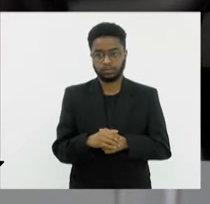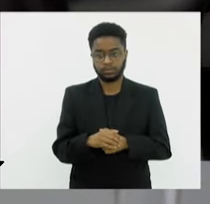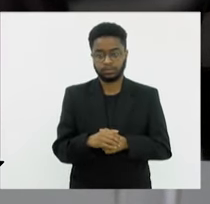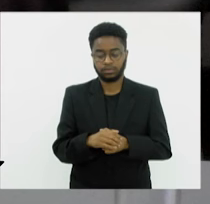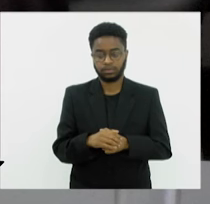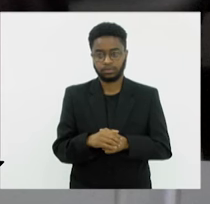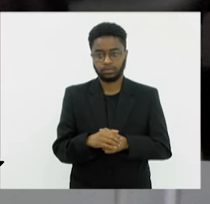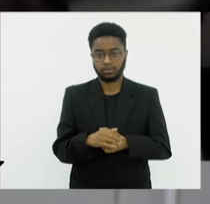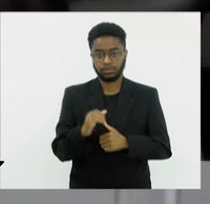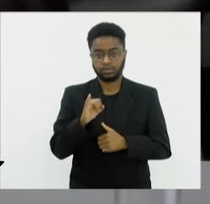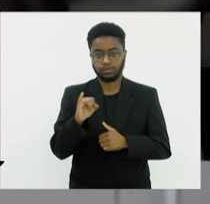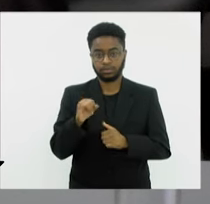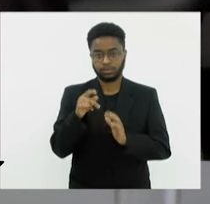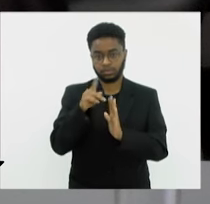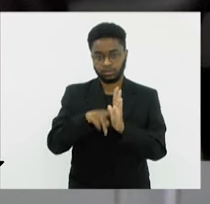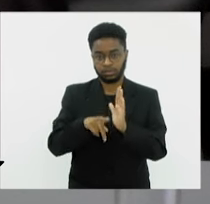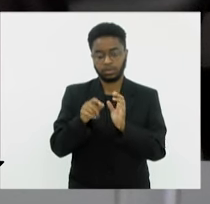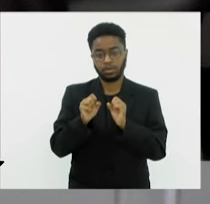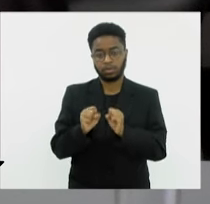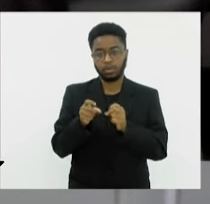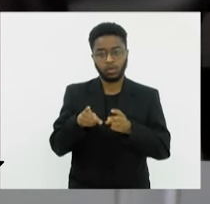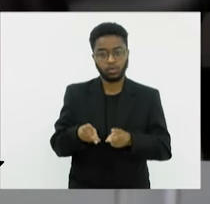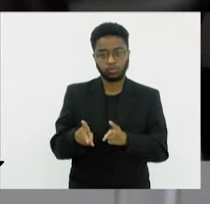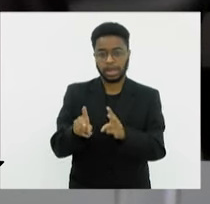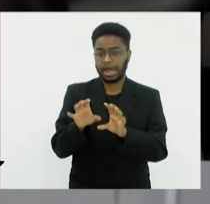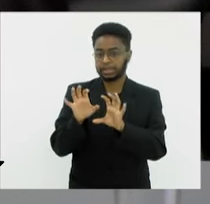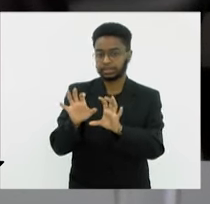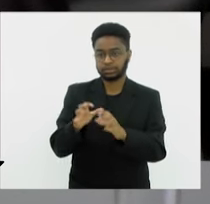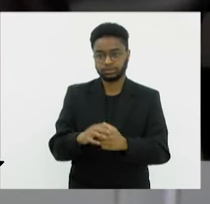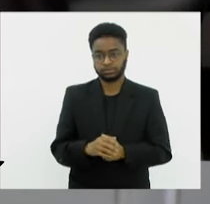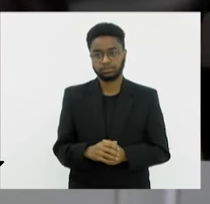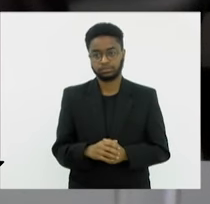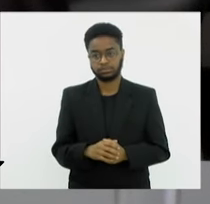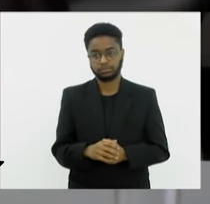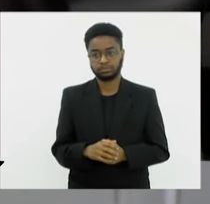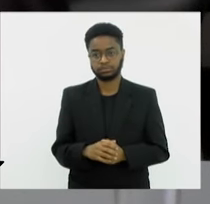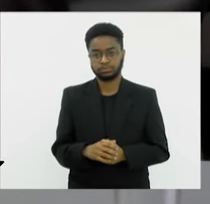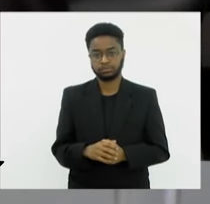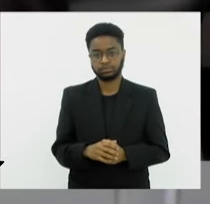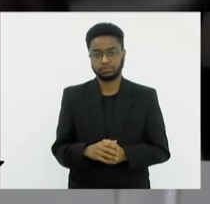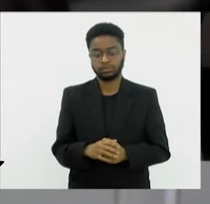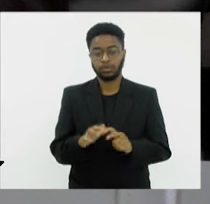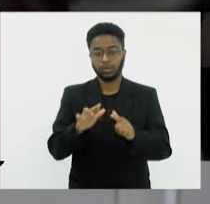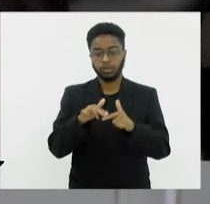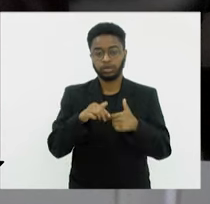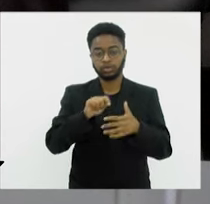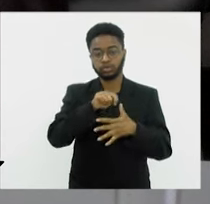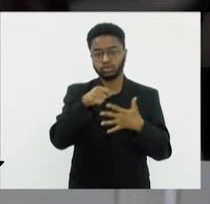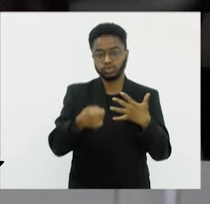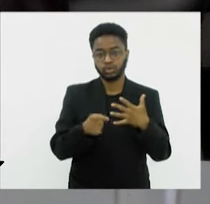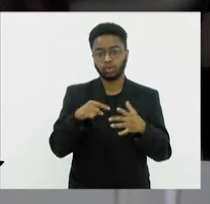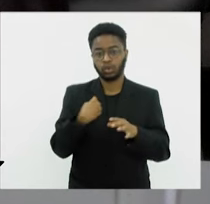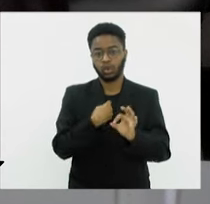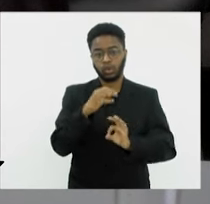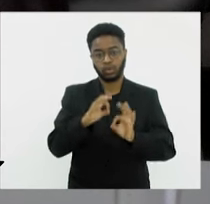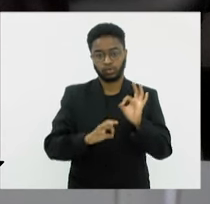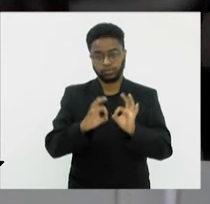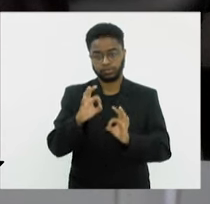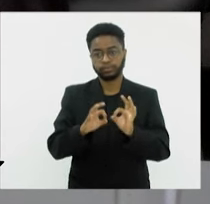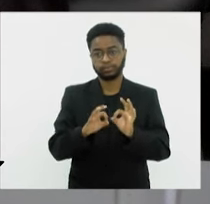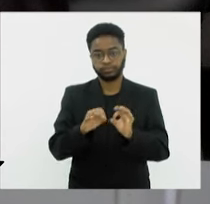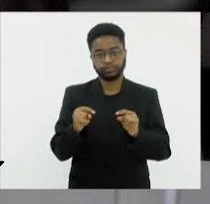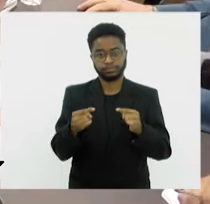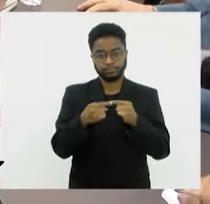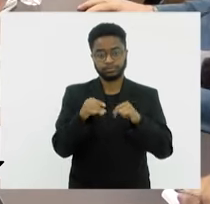de o projeto ir em frente da forma como original. Está. Sim. Pela jurisprudência que a gente firmou aqui. Constitucionalidade. Exatamente